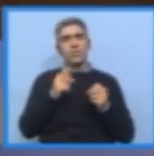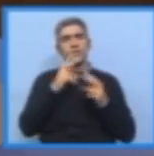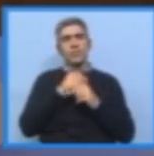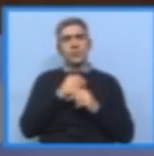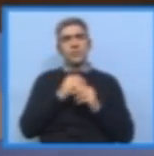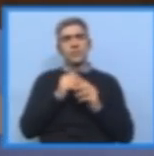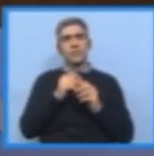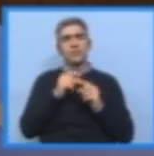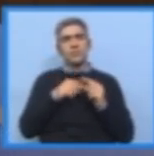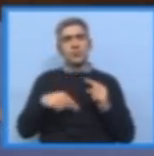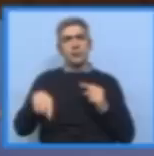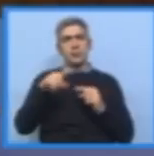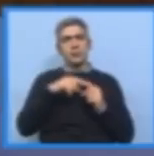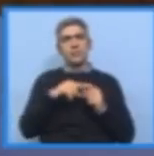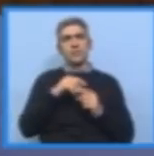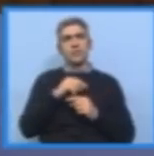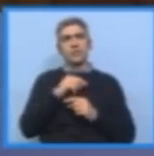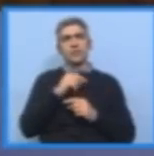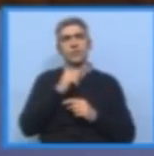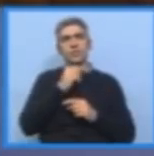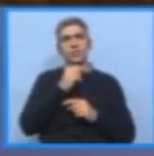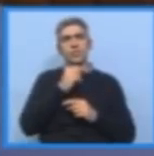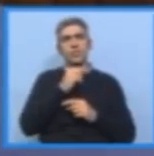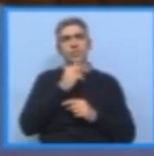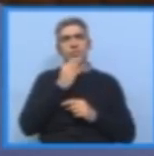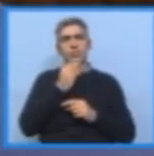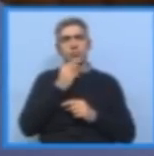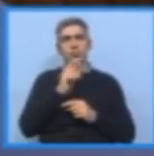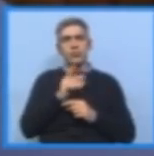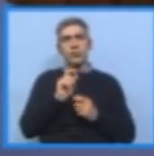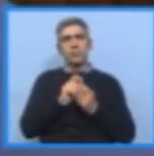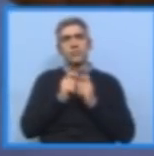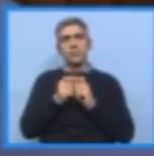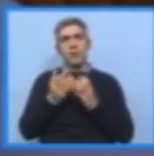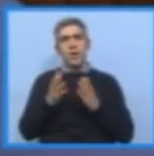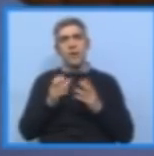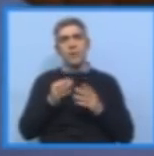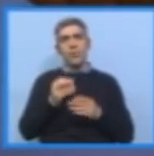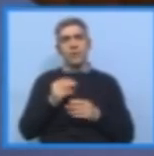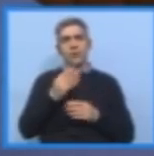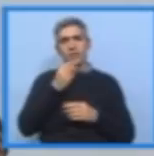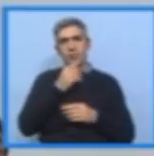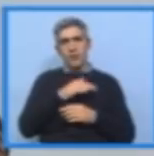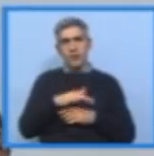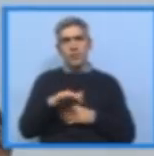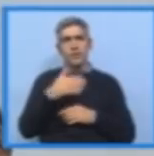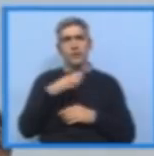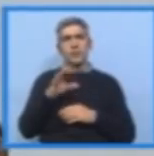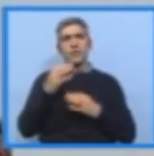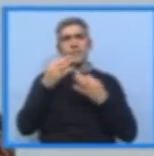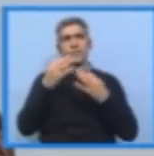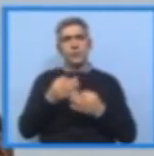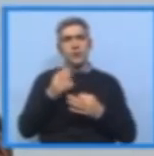círculo do judaísmo. Já se abre a todos os povos da terra. Exatamente. O que é depois confirmado, eu não me quero antecipar, mas o que